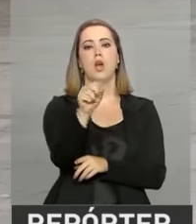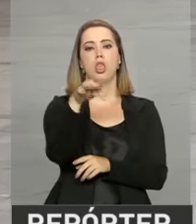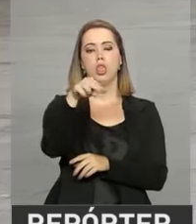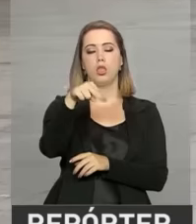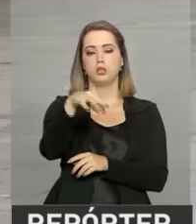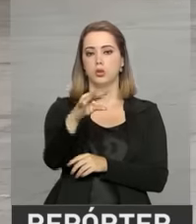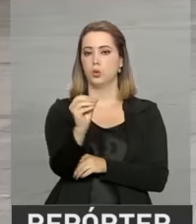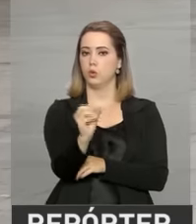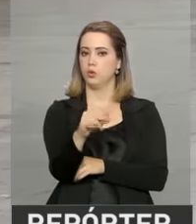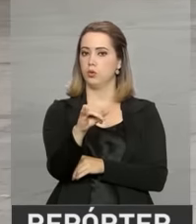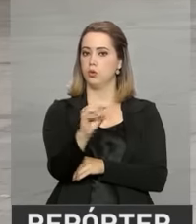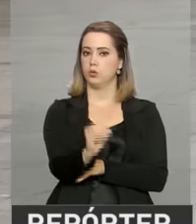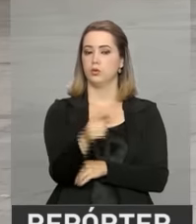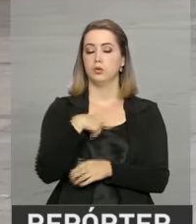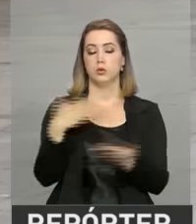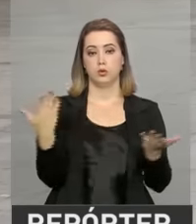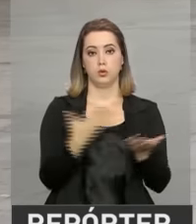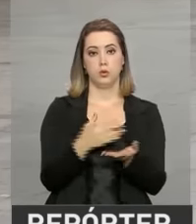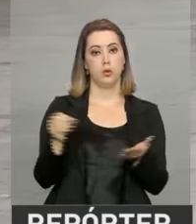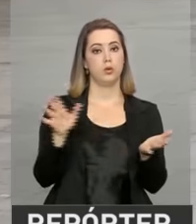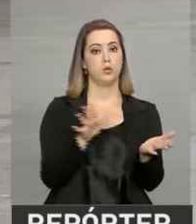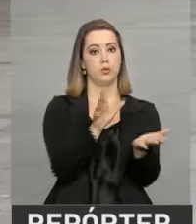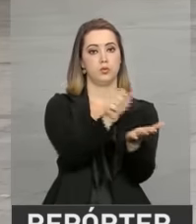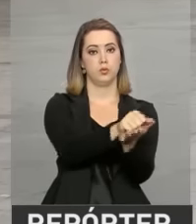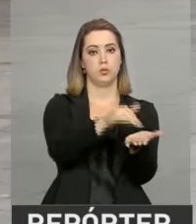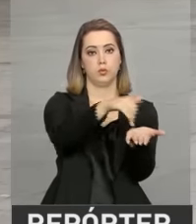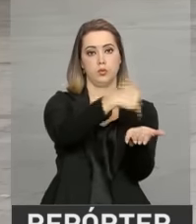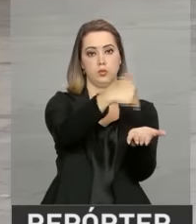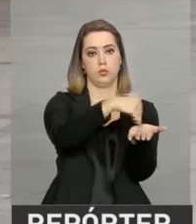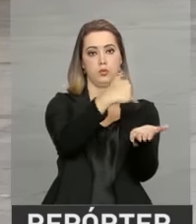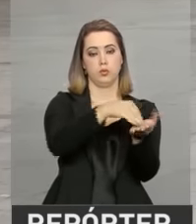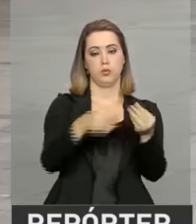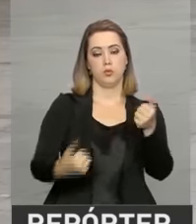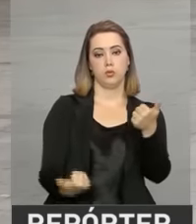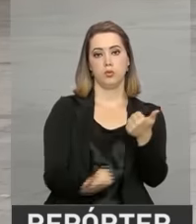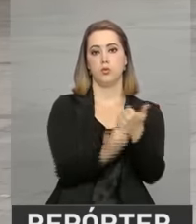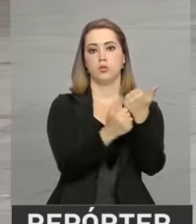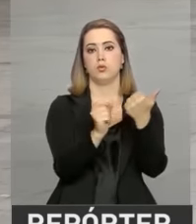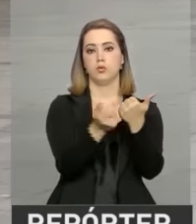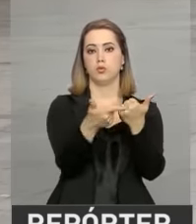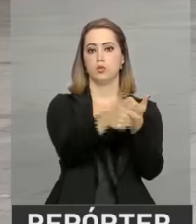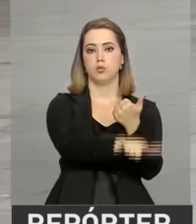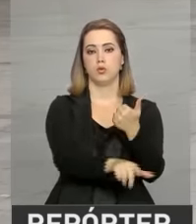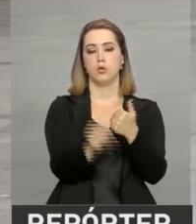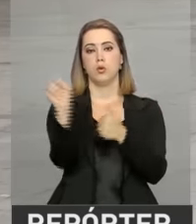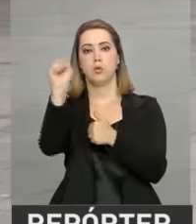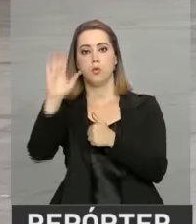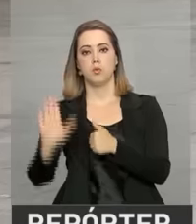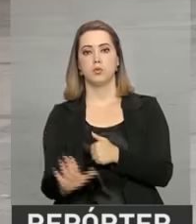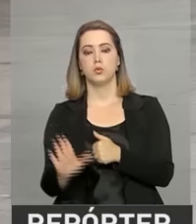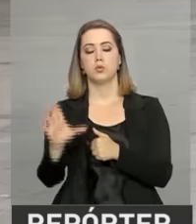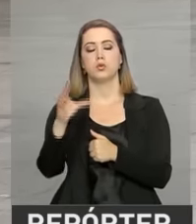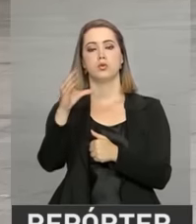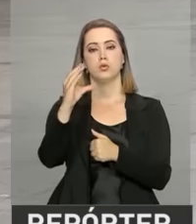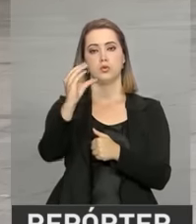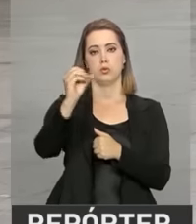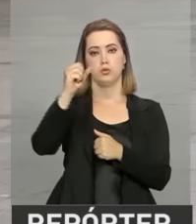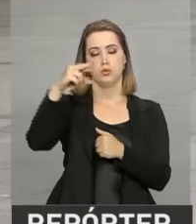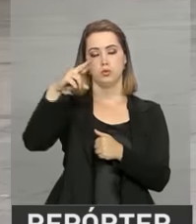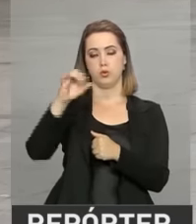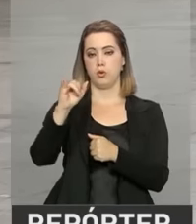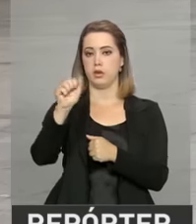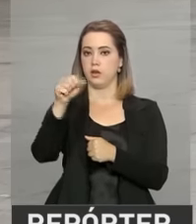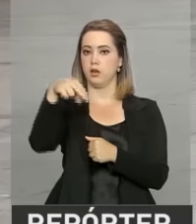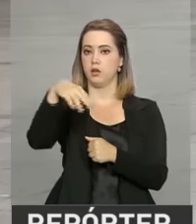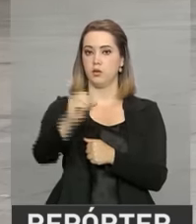Antônio Guterres, que assume o cargo, substituindo o sul-coreano Ban Ki-moon em janeiro de 2017. O português ressaltou a Michel Temer